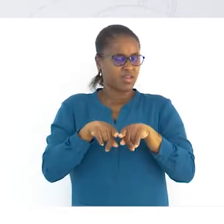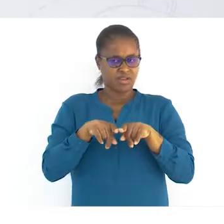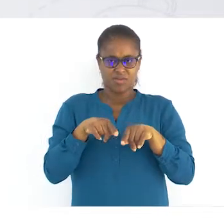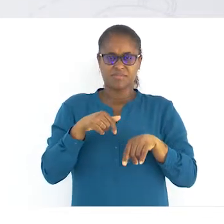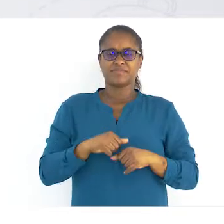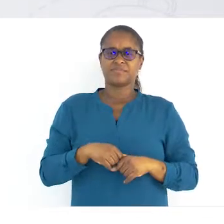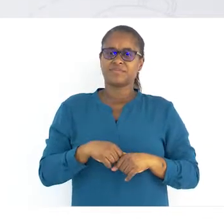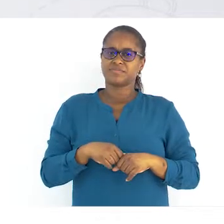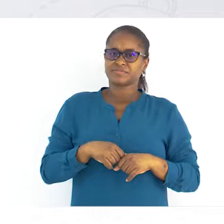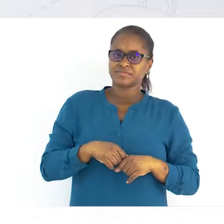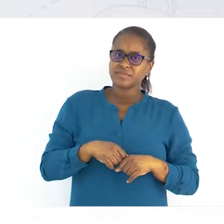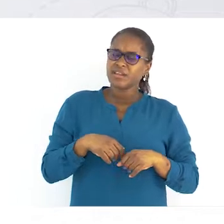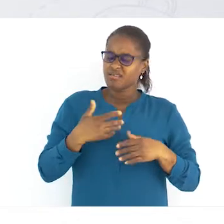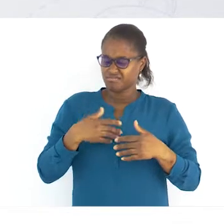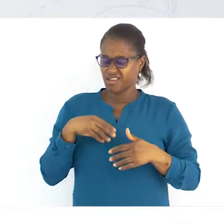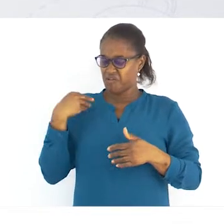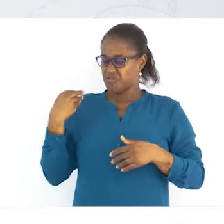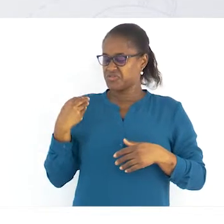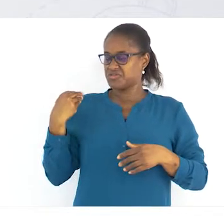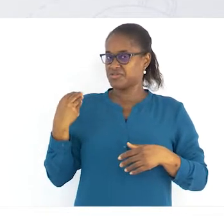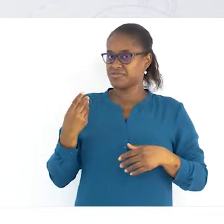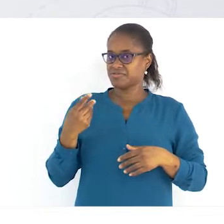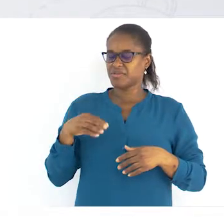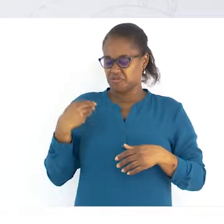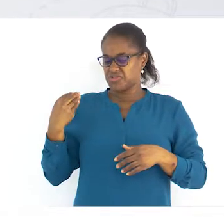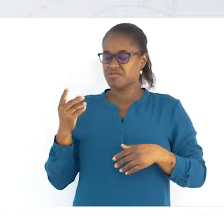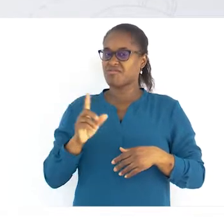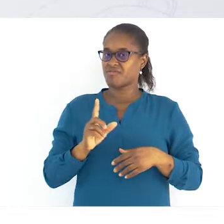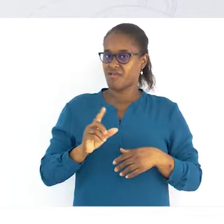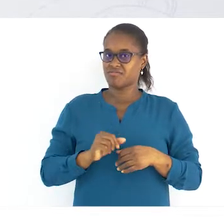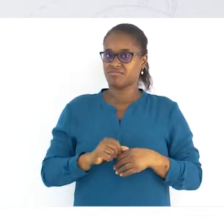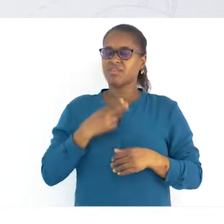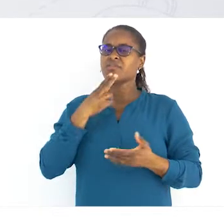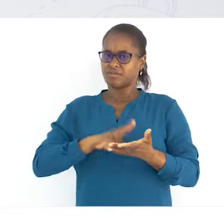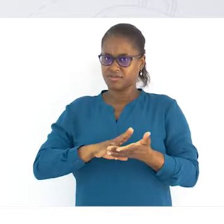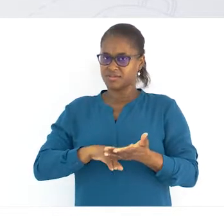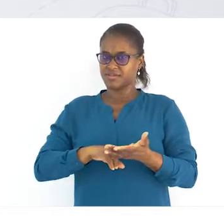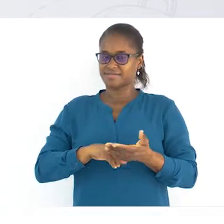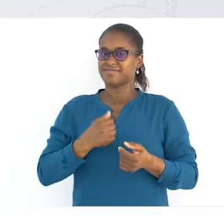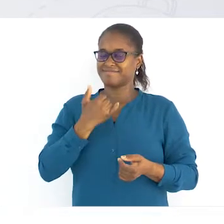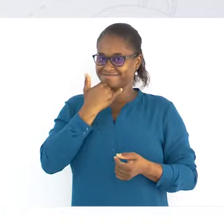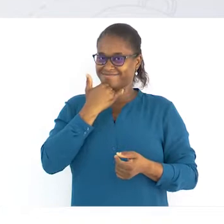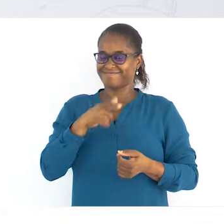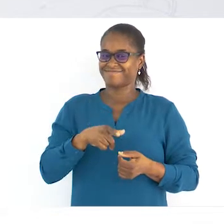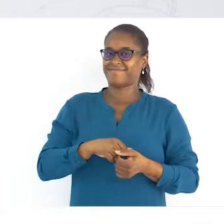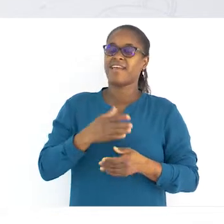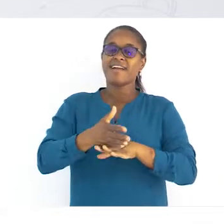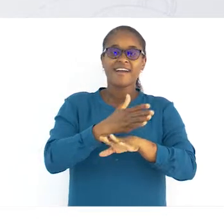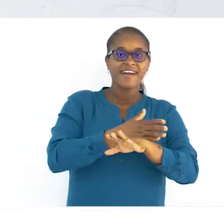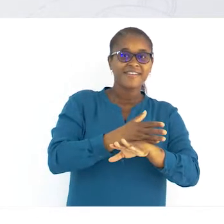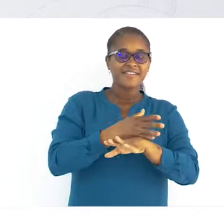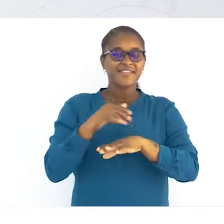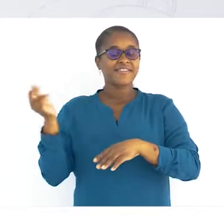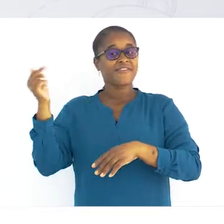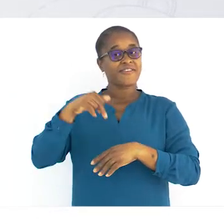Que convencido! Convencido não, realista. Antes de vires para